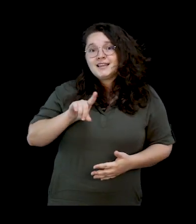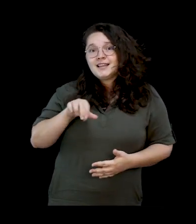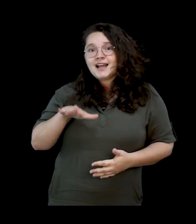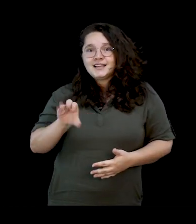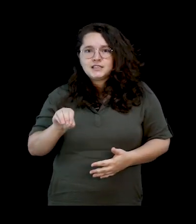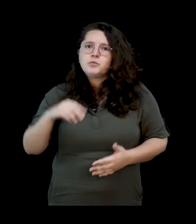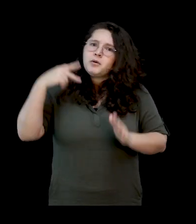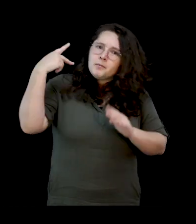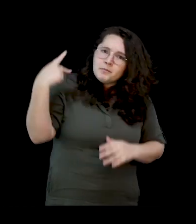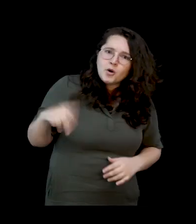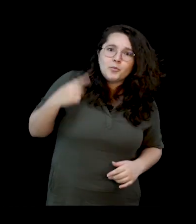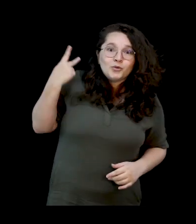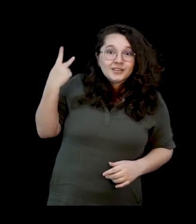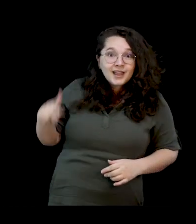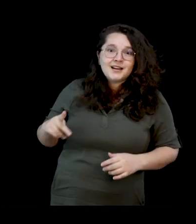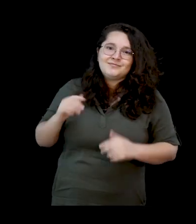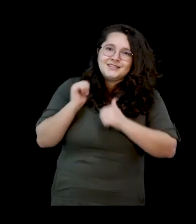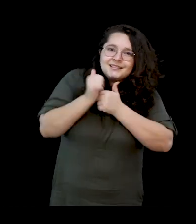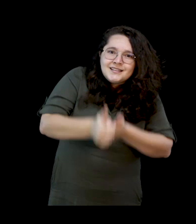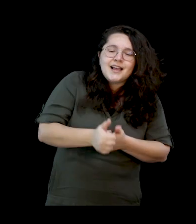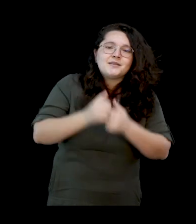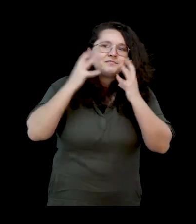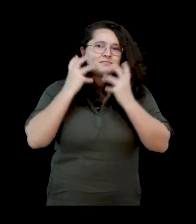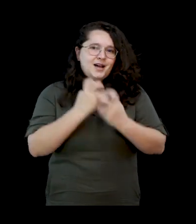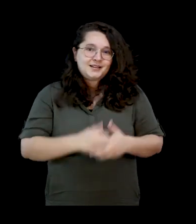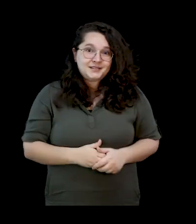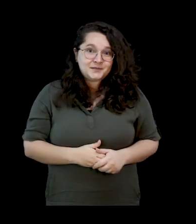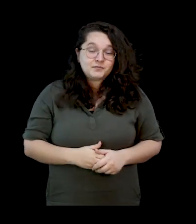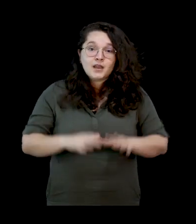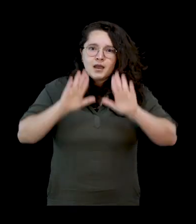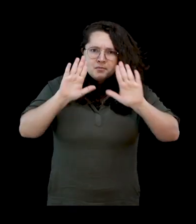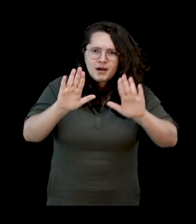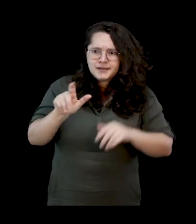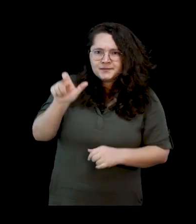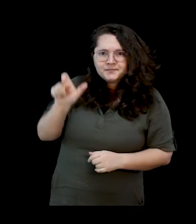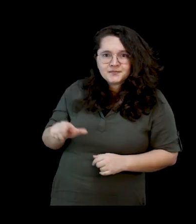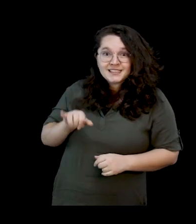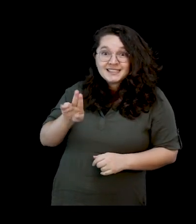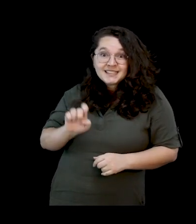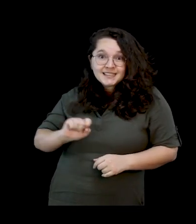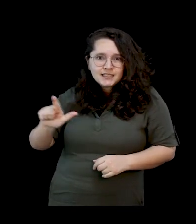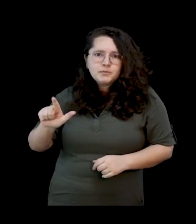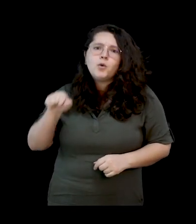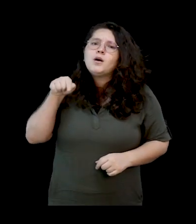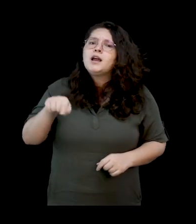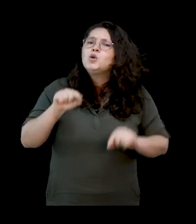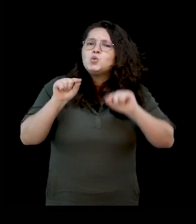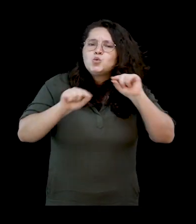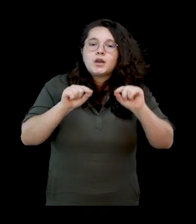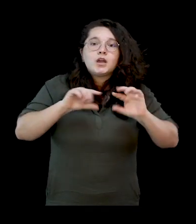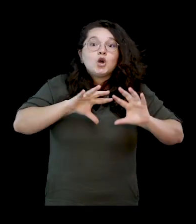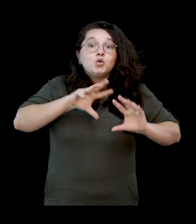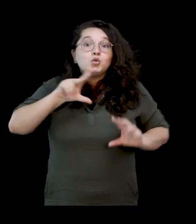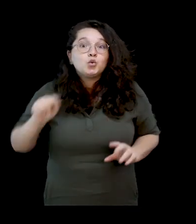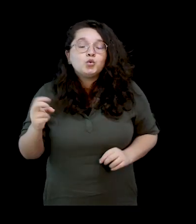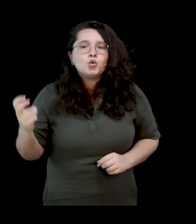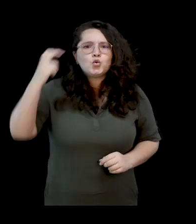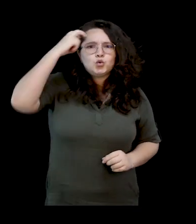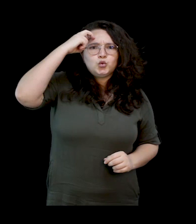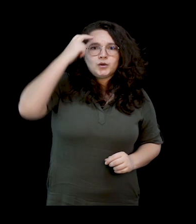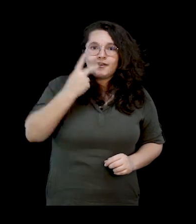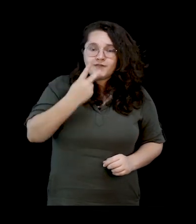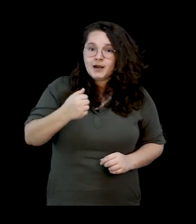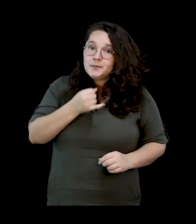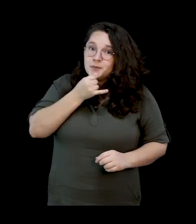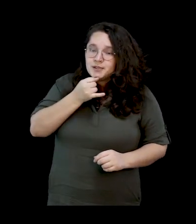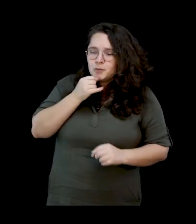marxismo. O que o Zimmel faz é aterrizar toda a reflexão da cultura numa relação entre sujeito